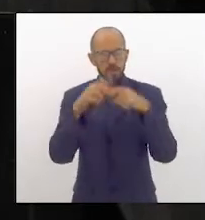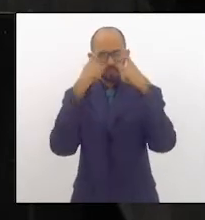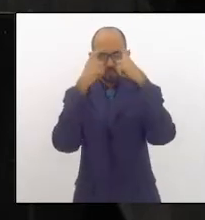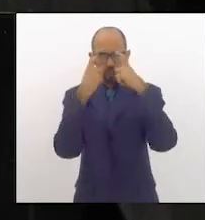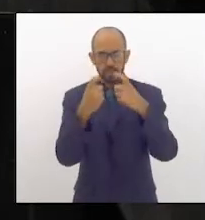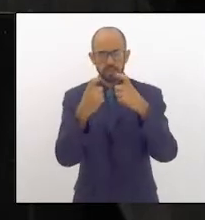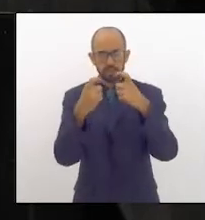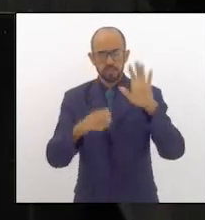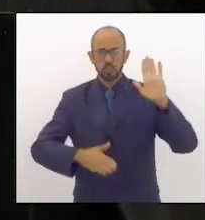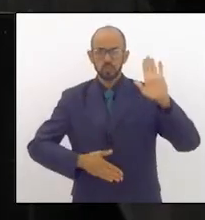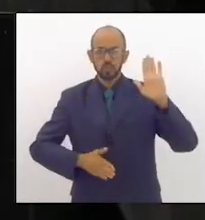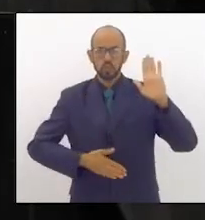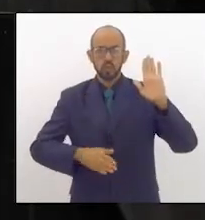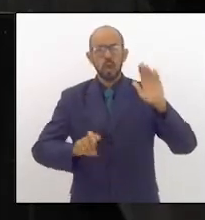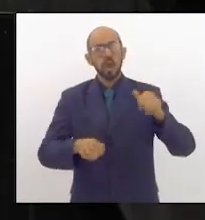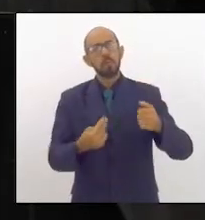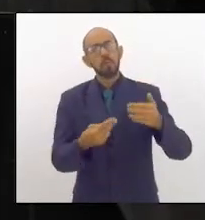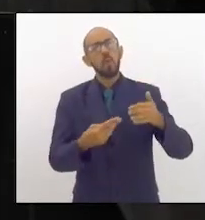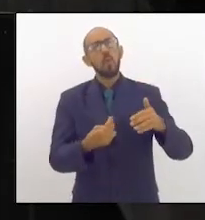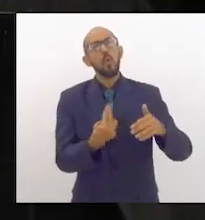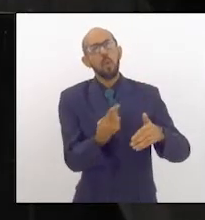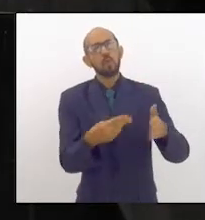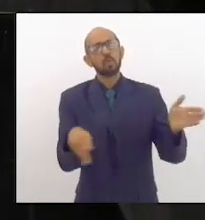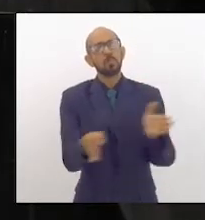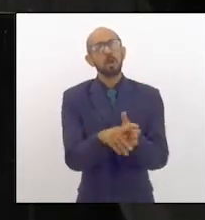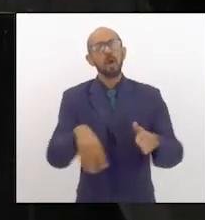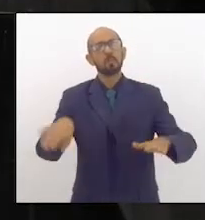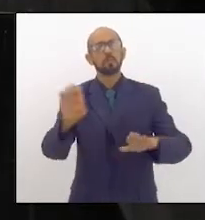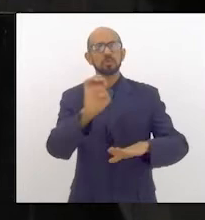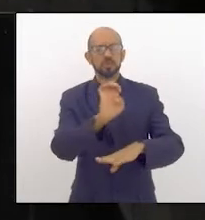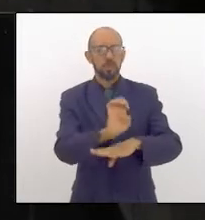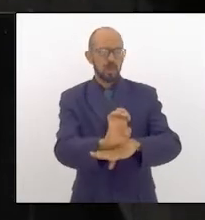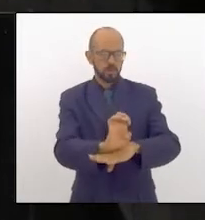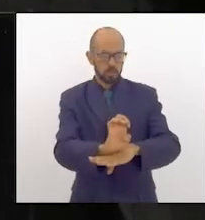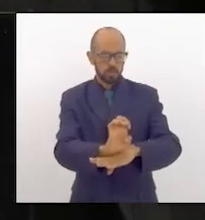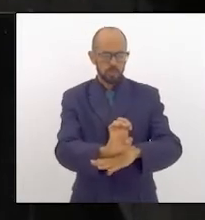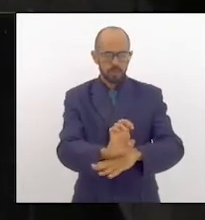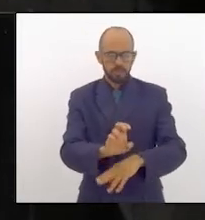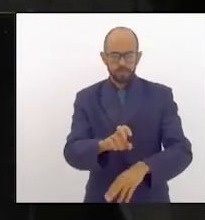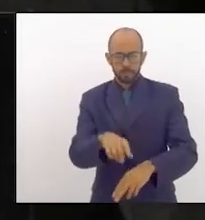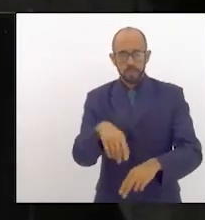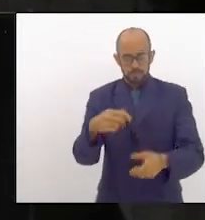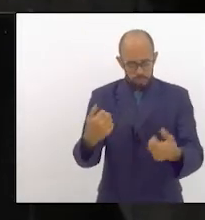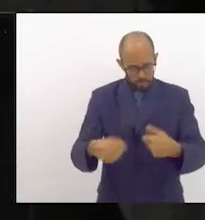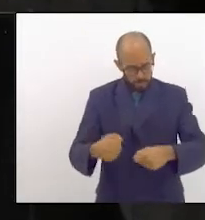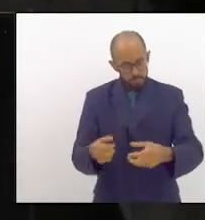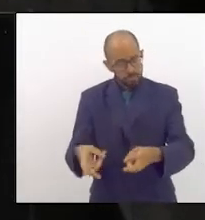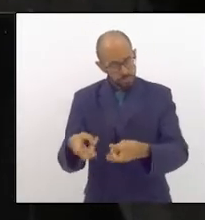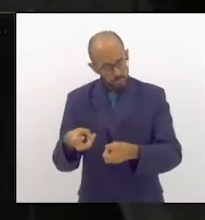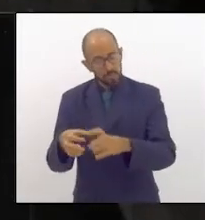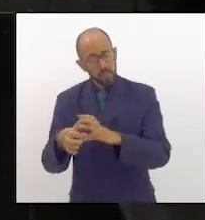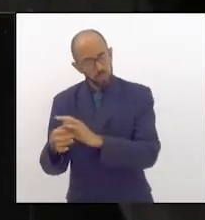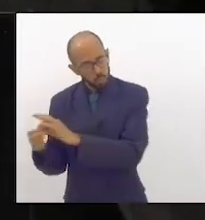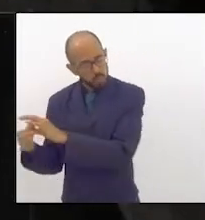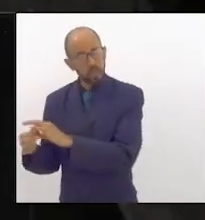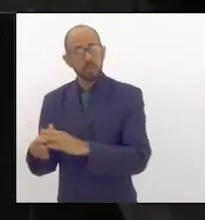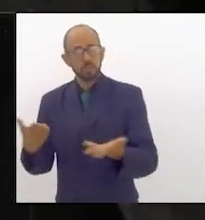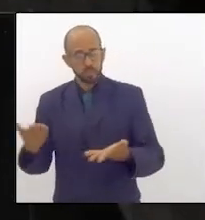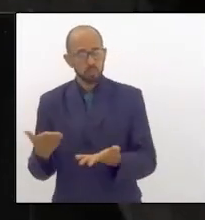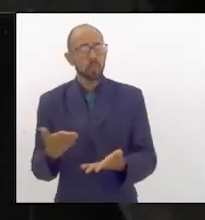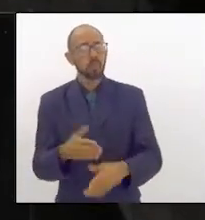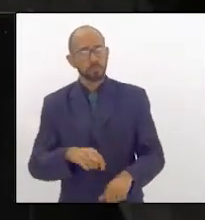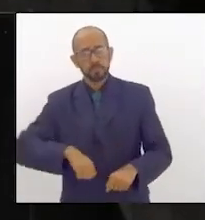crime seja violência do Estado estão tudo isso tem que ser te levar em conta esse contexto em que vivemos esse contexto esse cenário